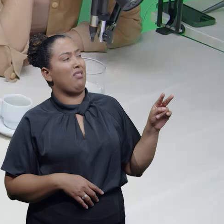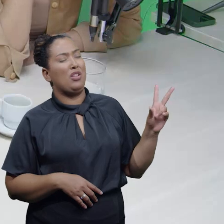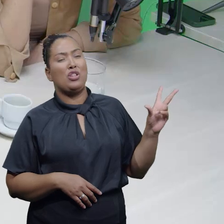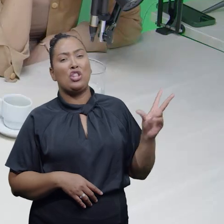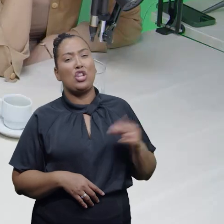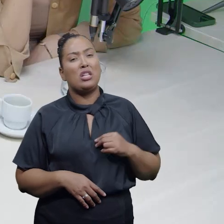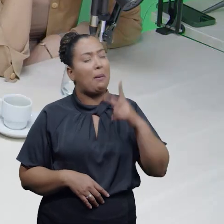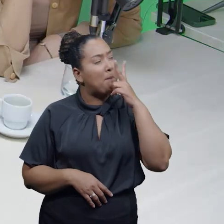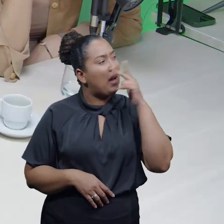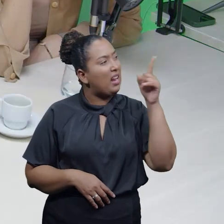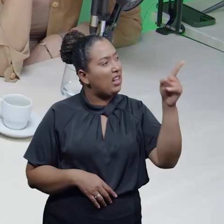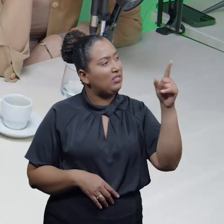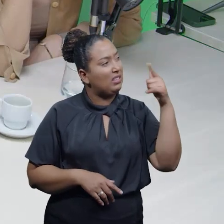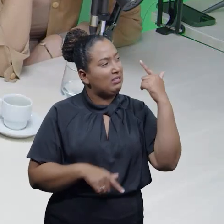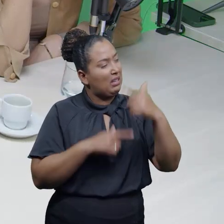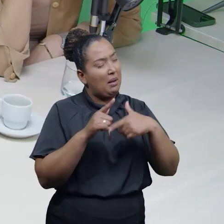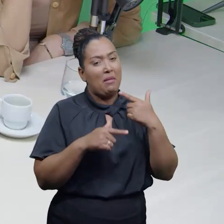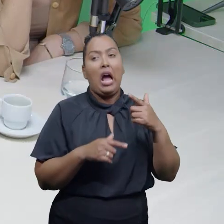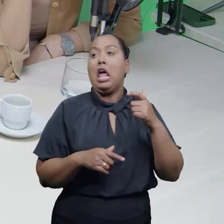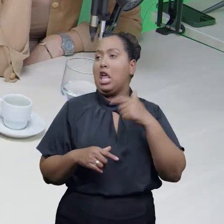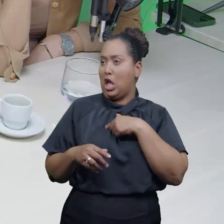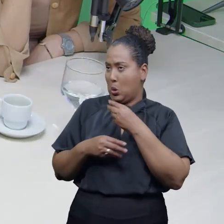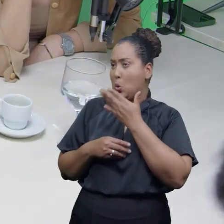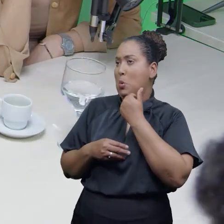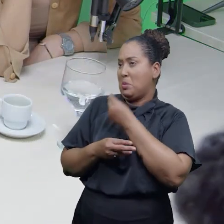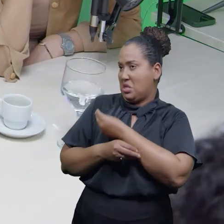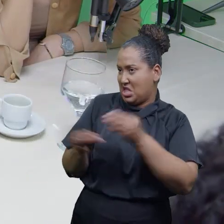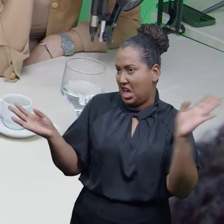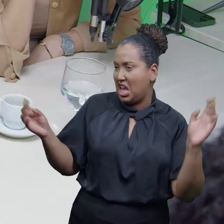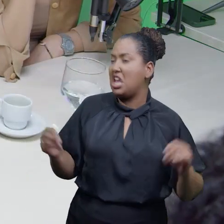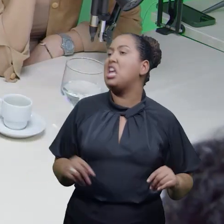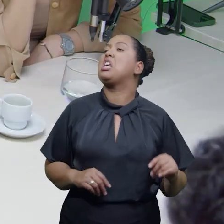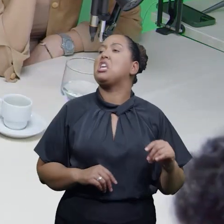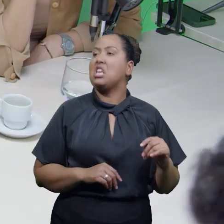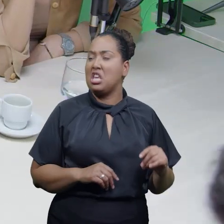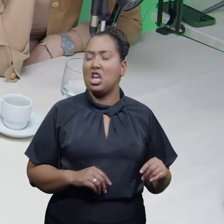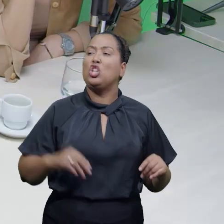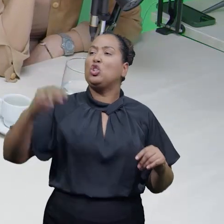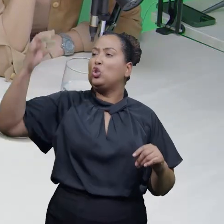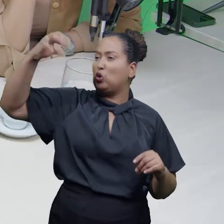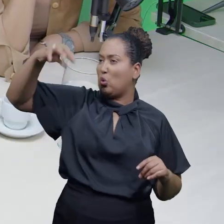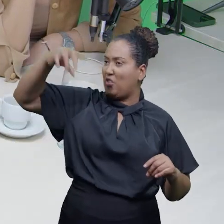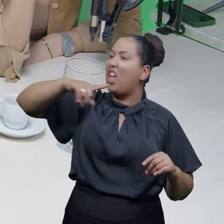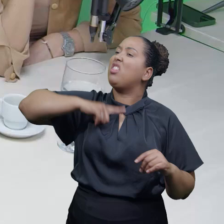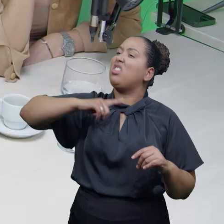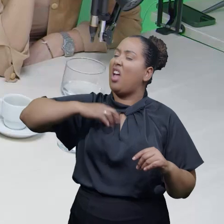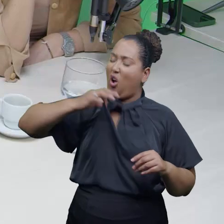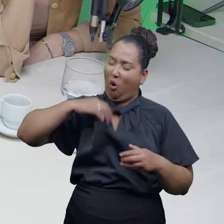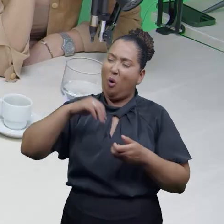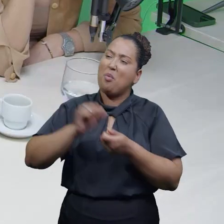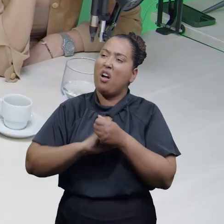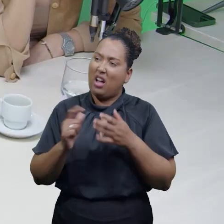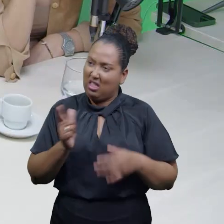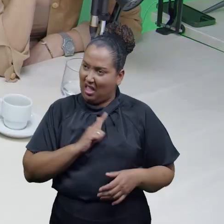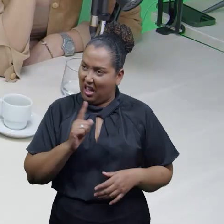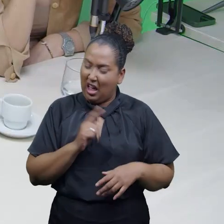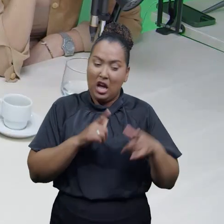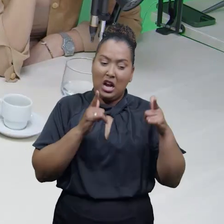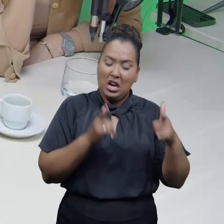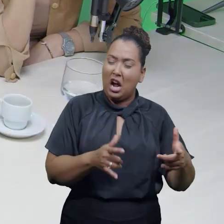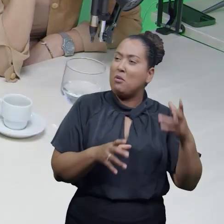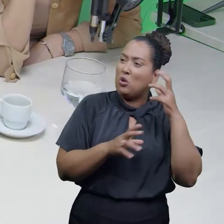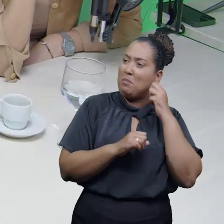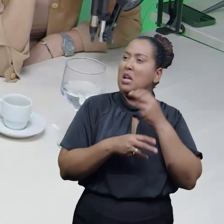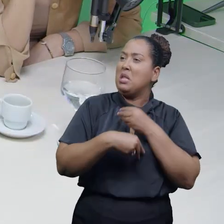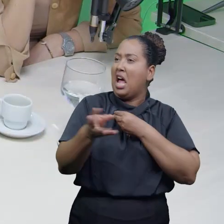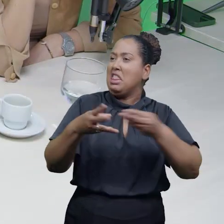indicam como se aquele serviço que ele está prestando, por exemplo, fornecer uma comida, fornecer um chuveiro, uma máquina de lavar,